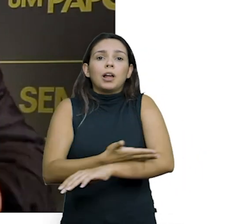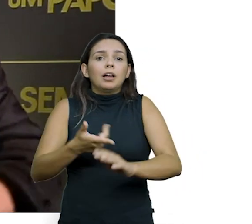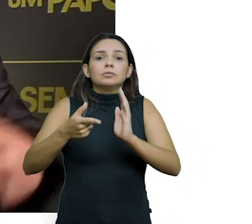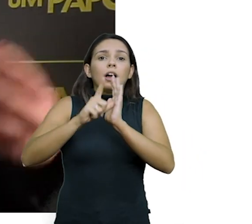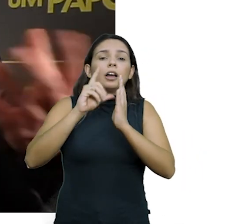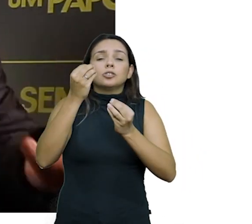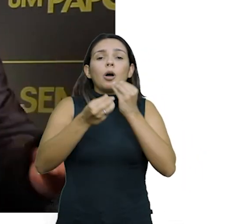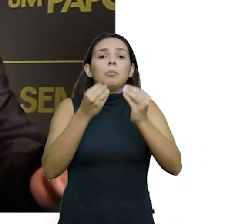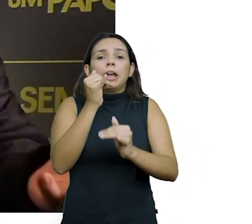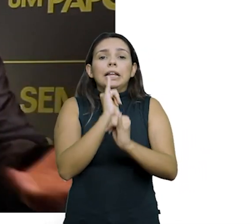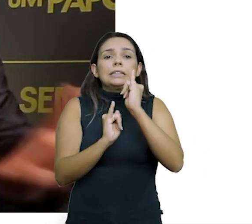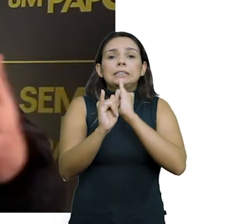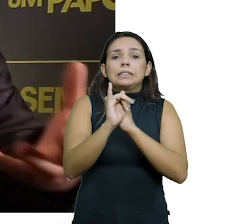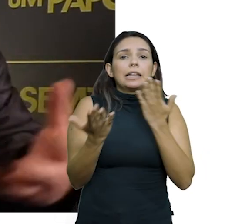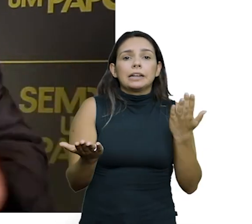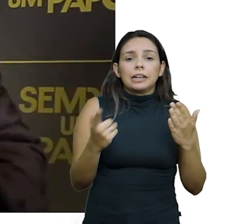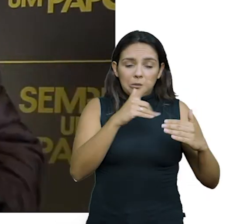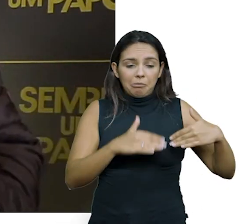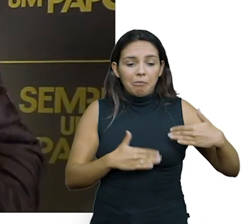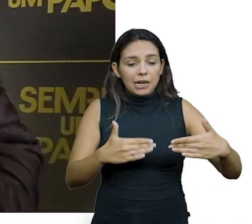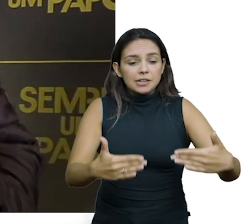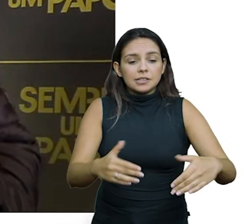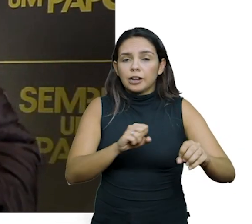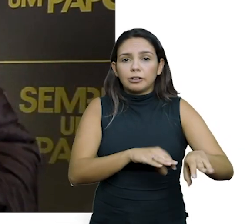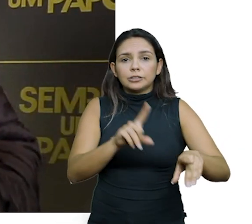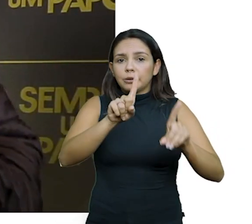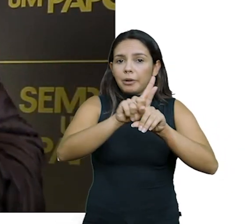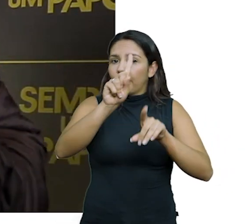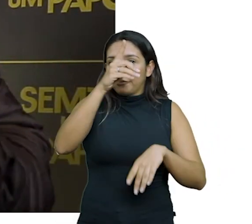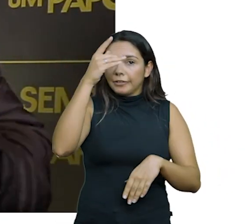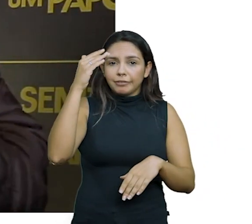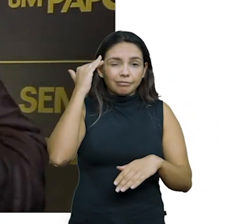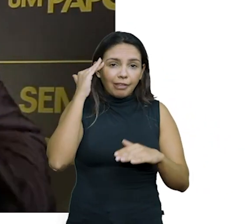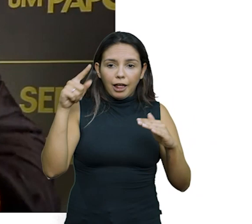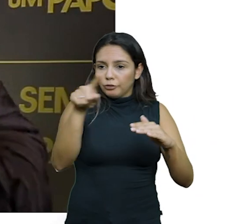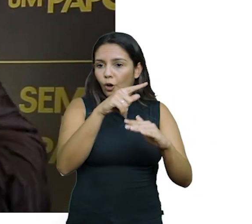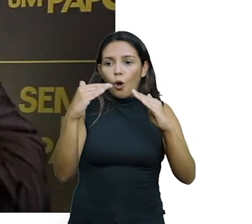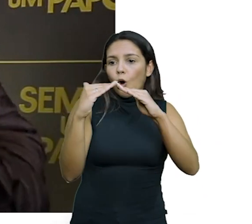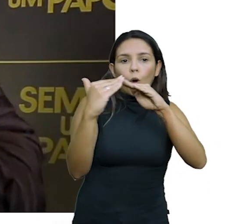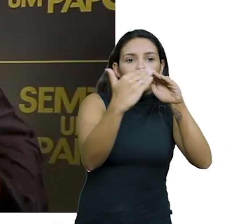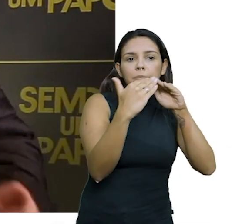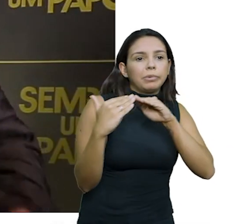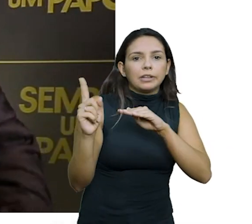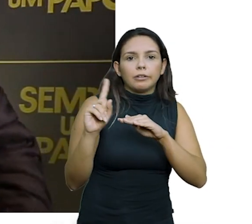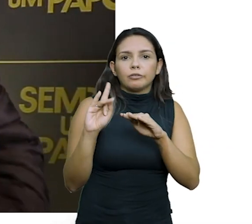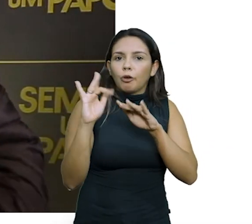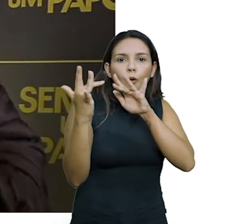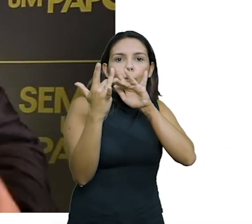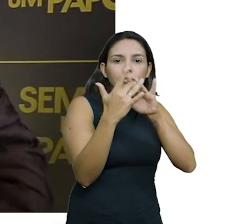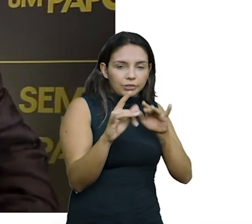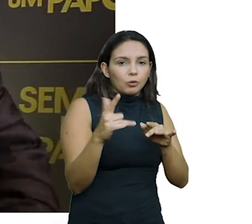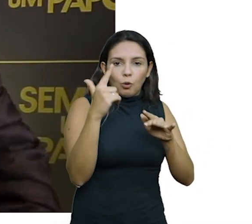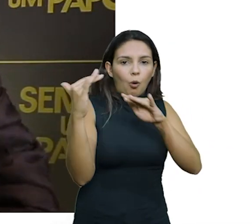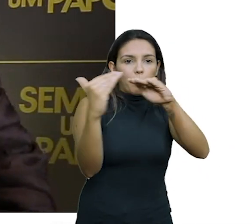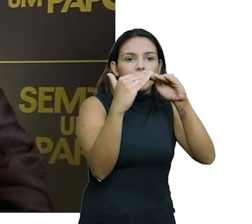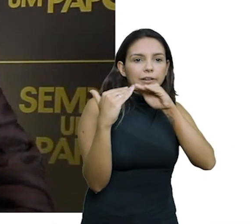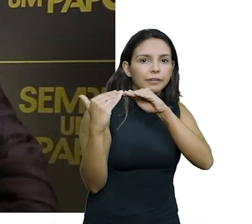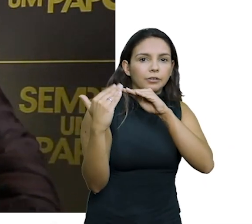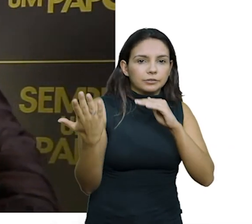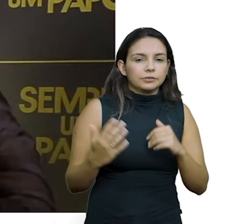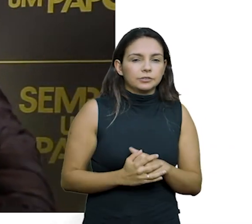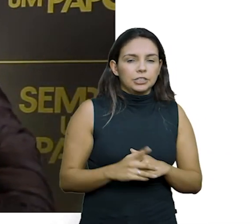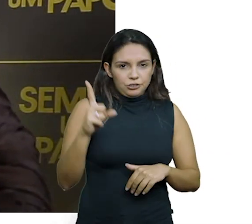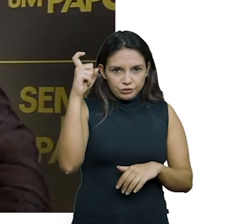nem a educação, nem o ministério se entendem de uma forma harmônica e nem você com seus alunos ou